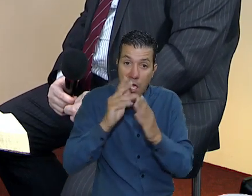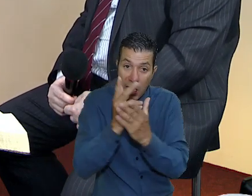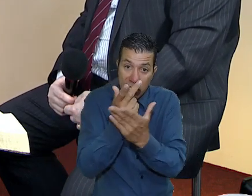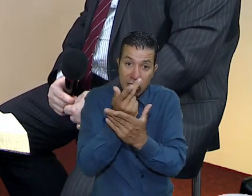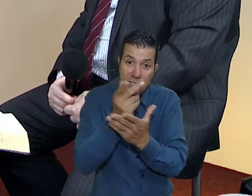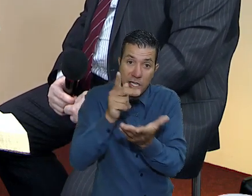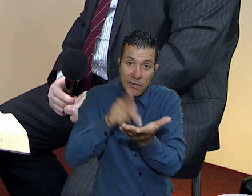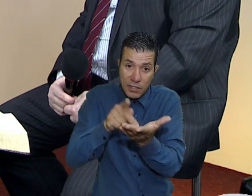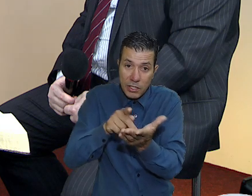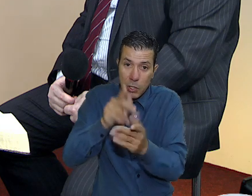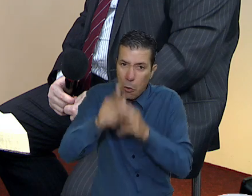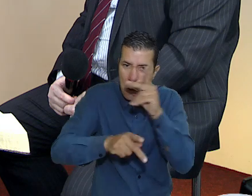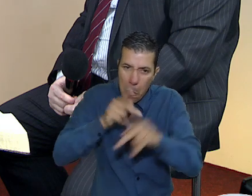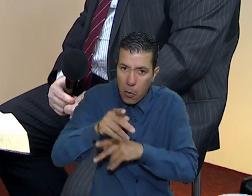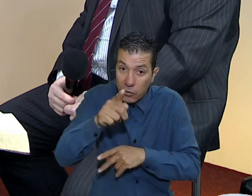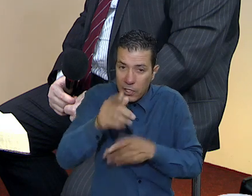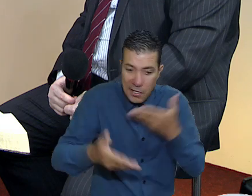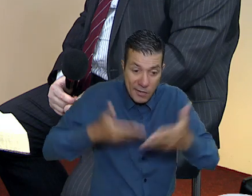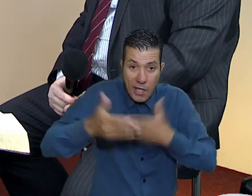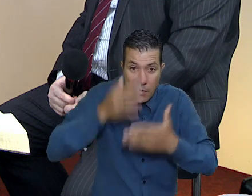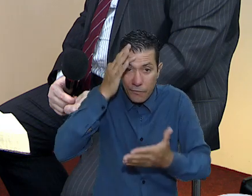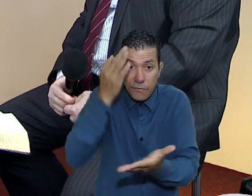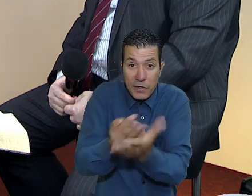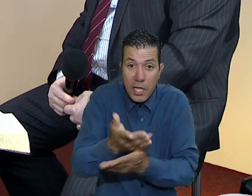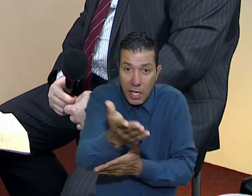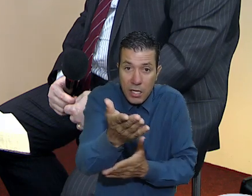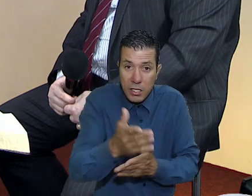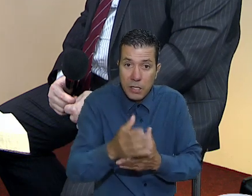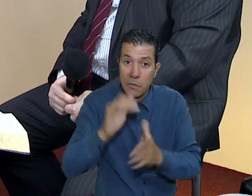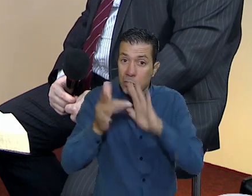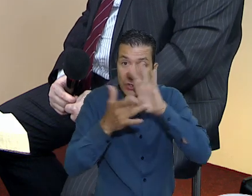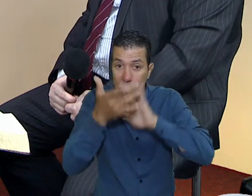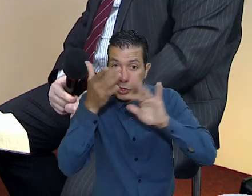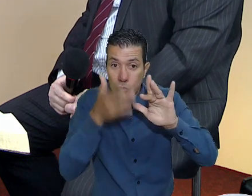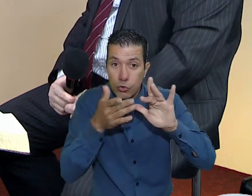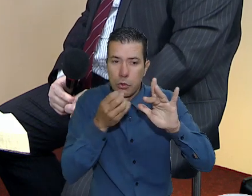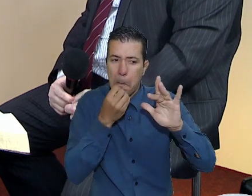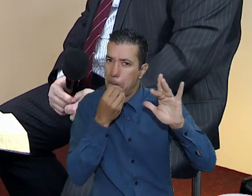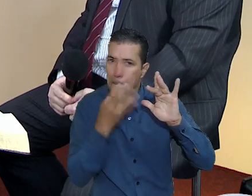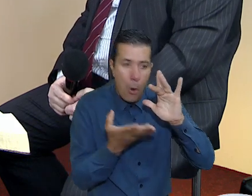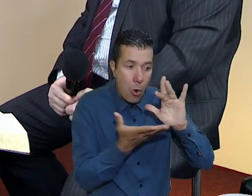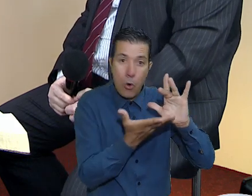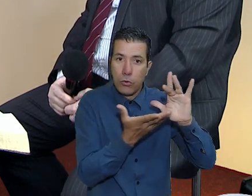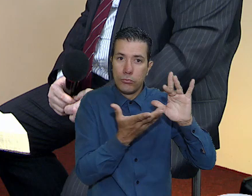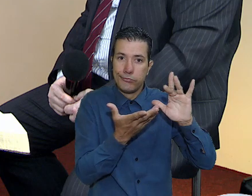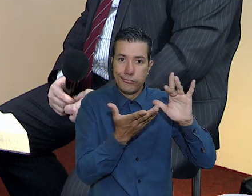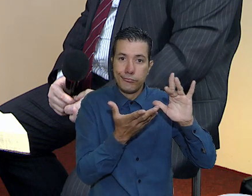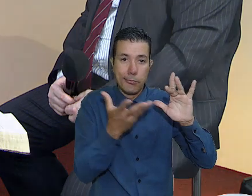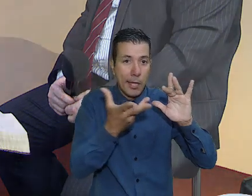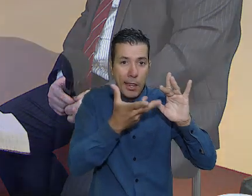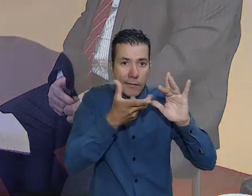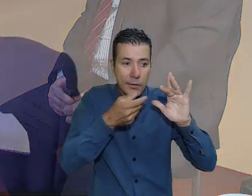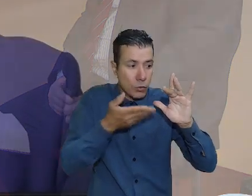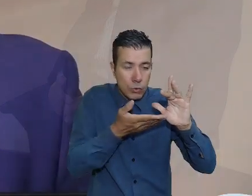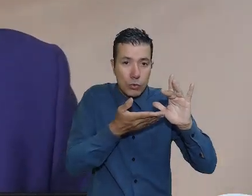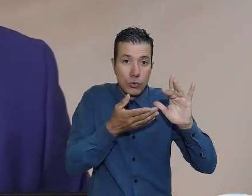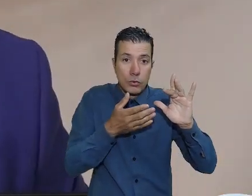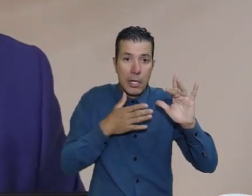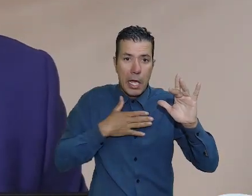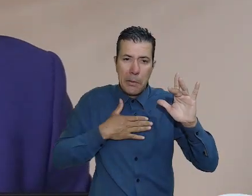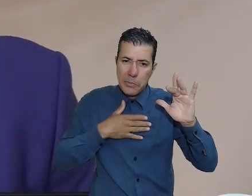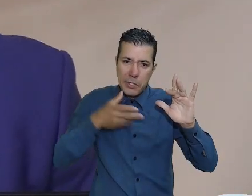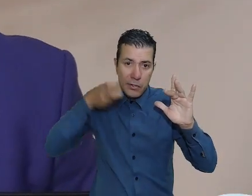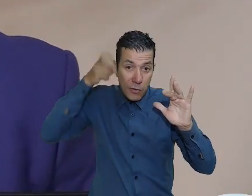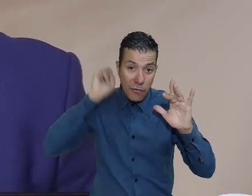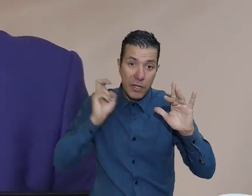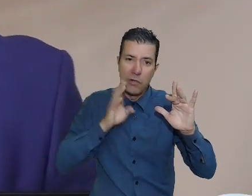ouvindo agora. Você é o servo de Deus fiel. Jesus, ele é o bom pastor. Ele disse assim, ó: as minhas ovelhas conhecem